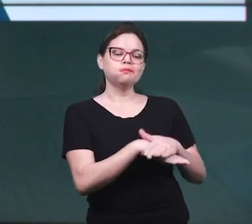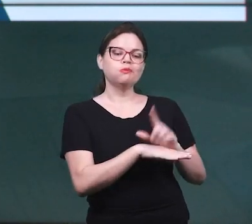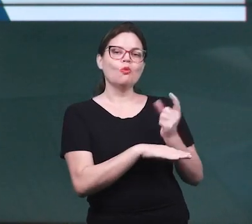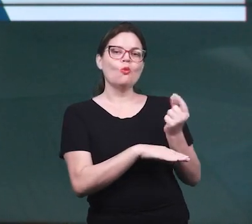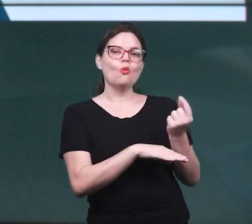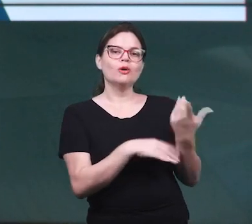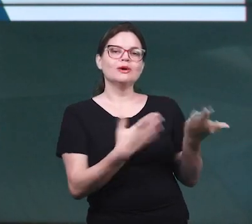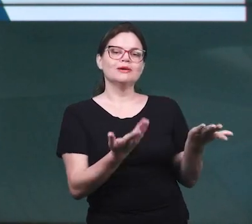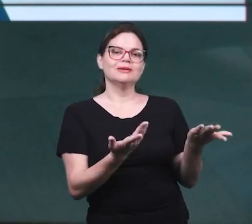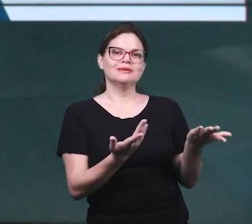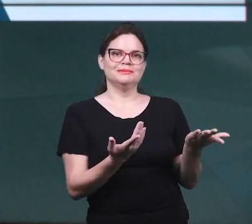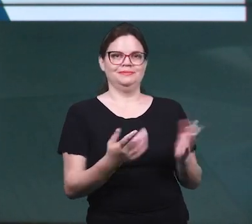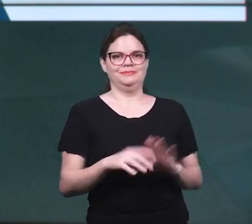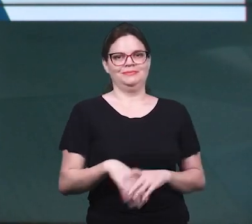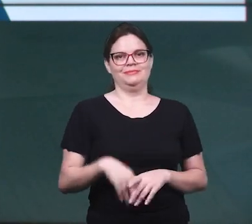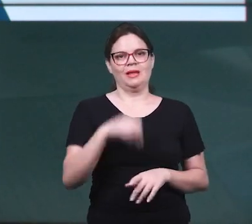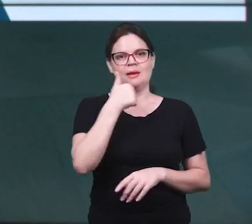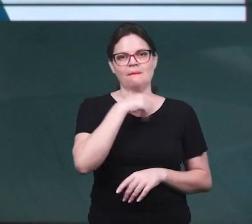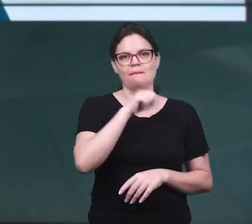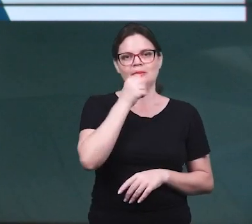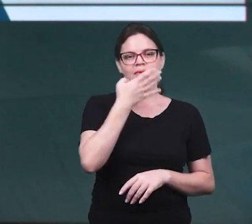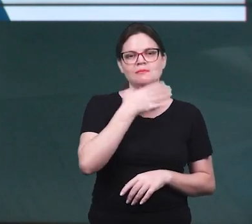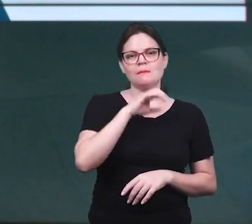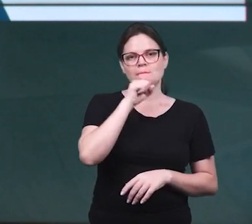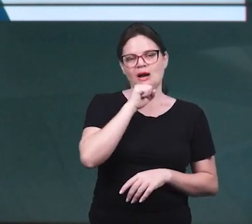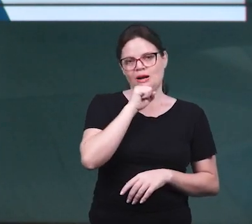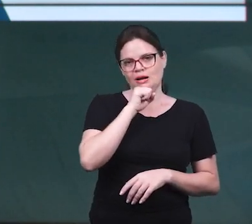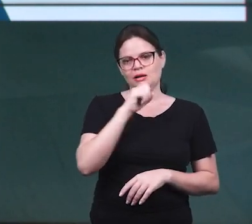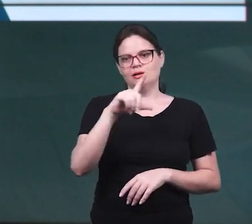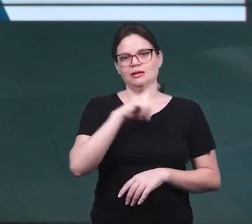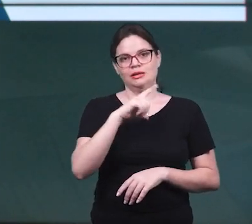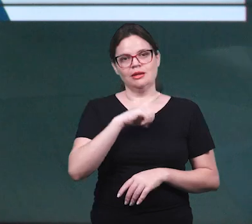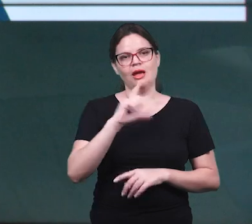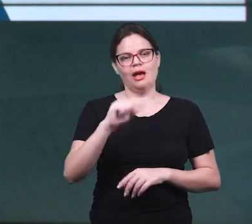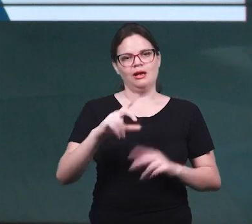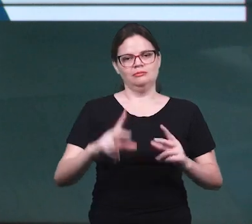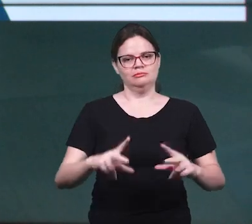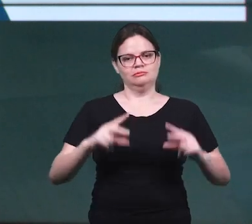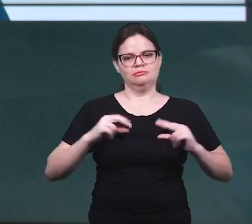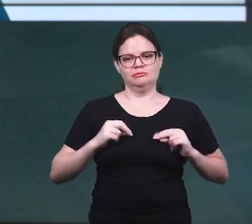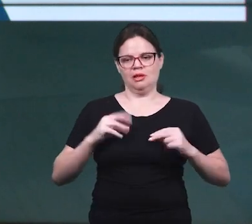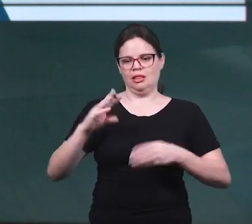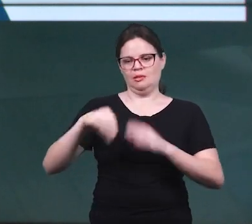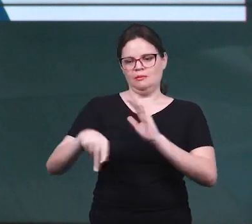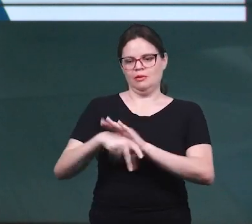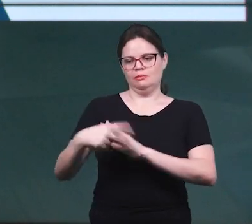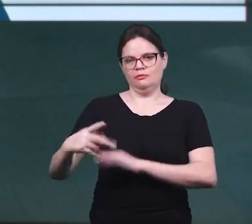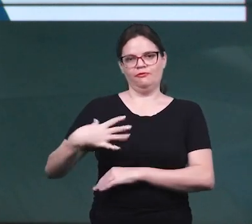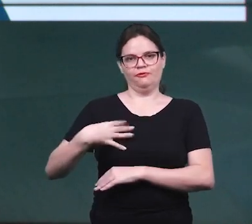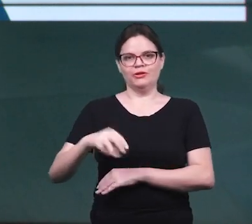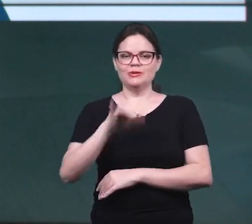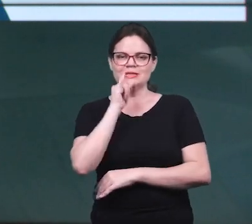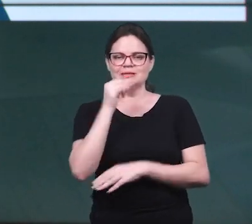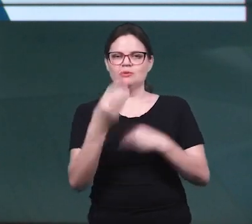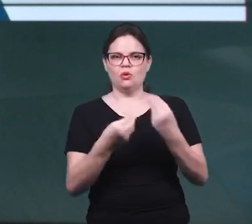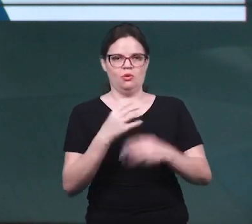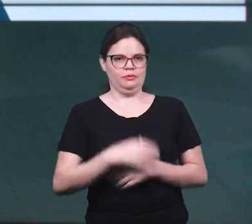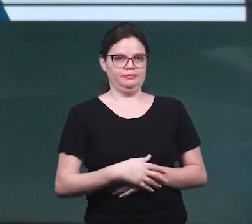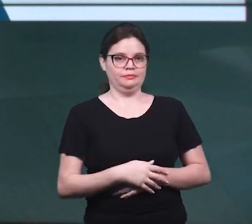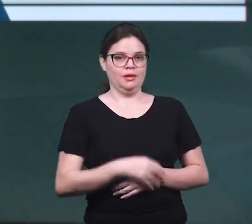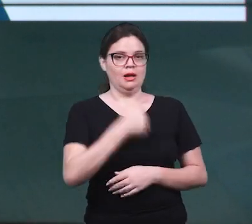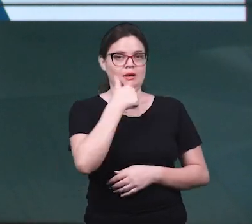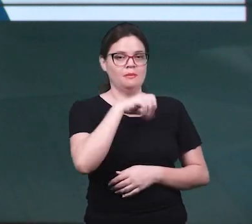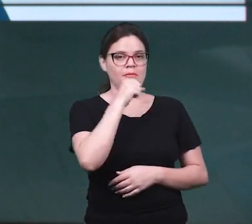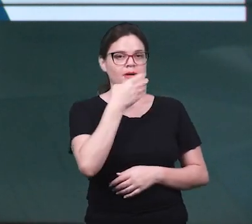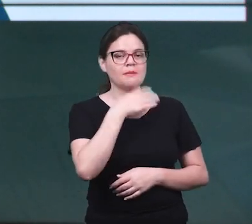os pais geram o tesouro dos filhos. Como é que é isso? Ele vai trabalhando, produzindo, os filhos